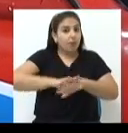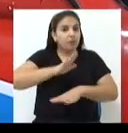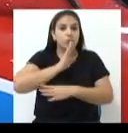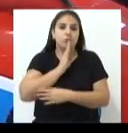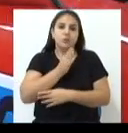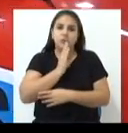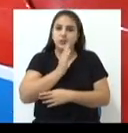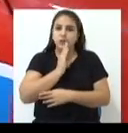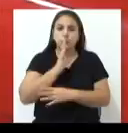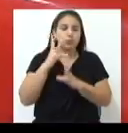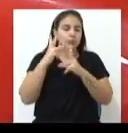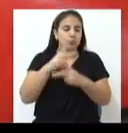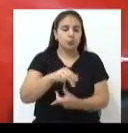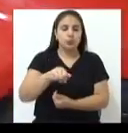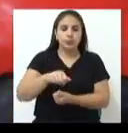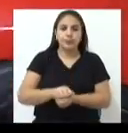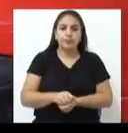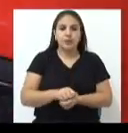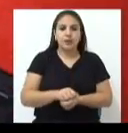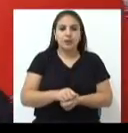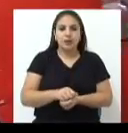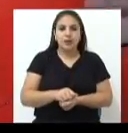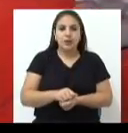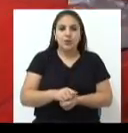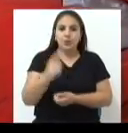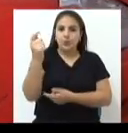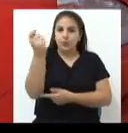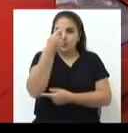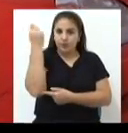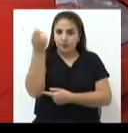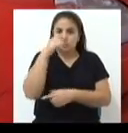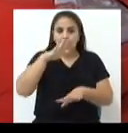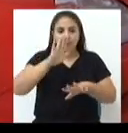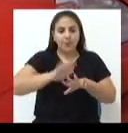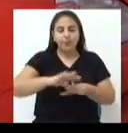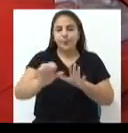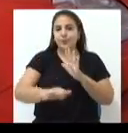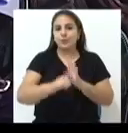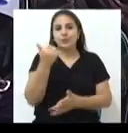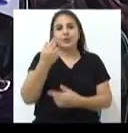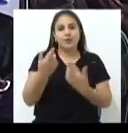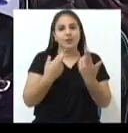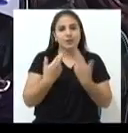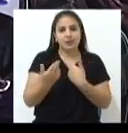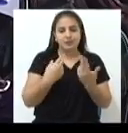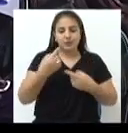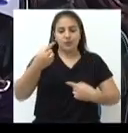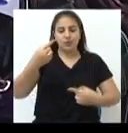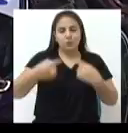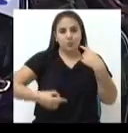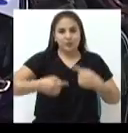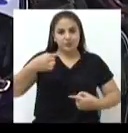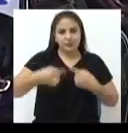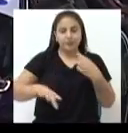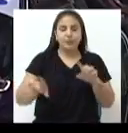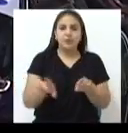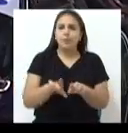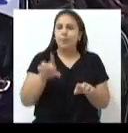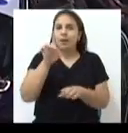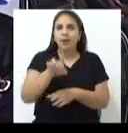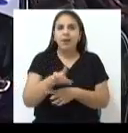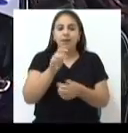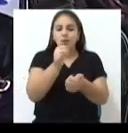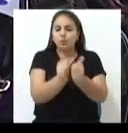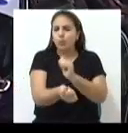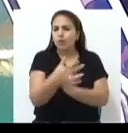Rio Grande do Sul é um dos pioneiros na realização das competições. É um esporte apaixonante, né?